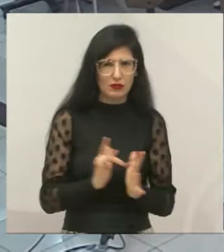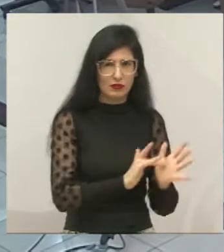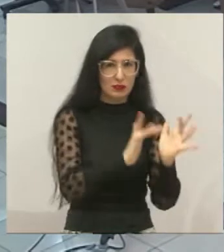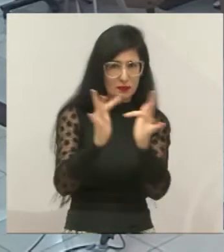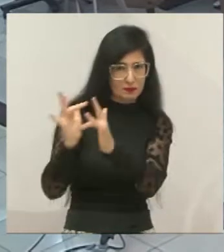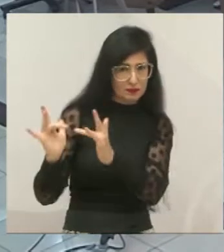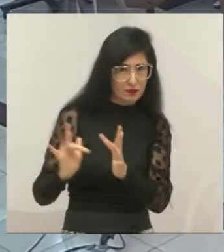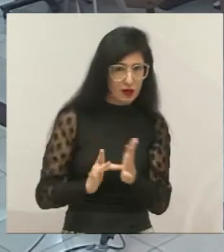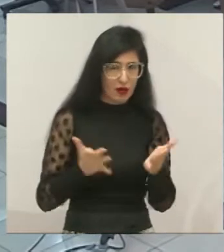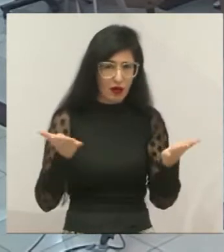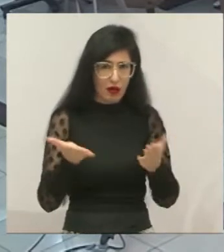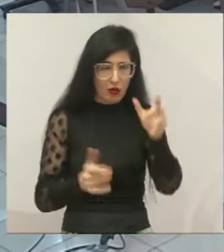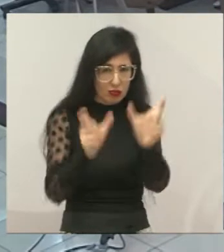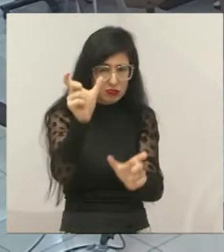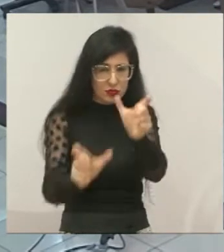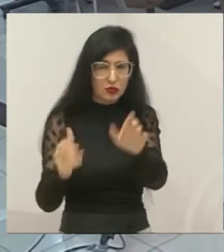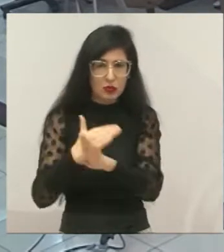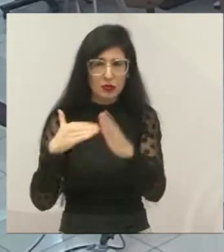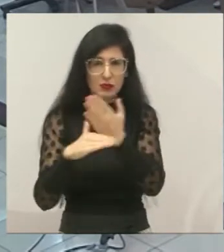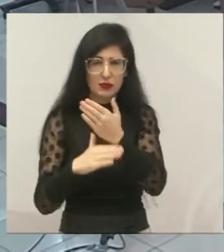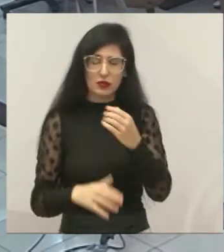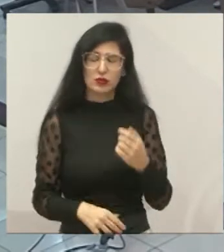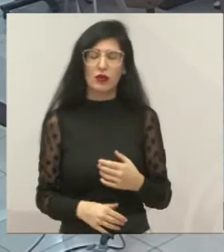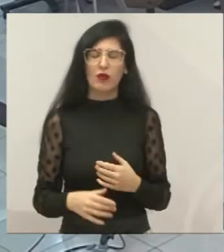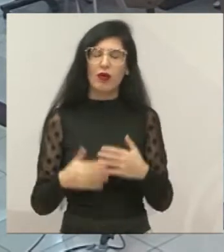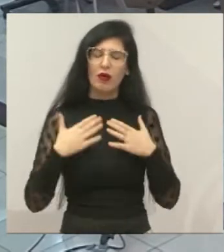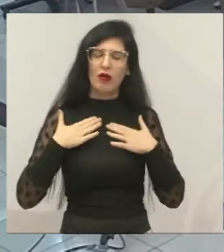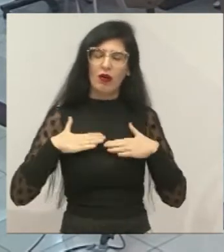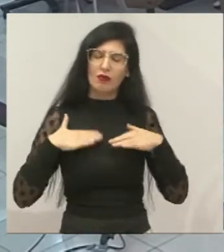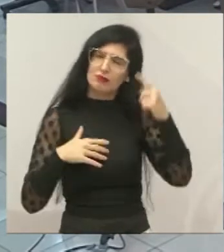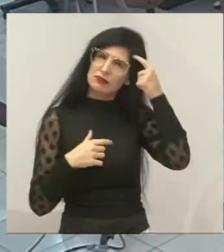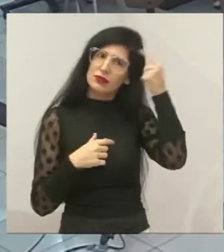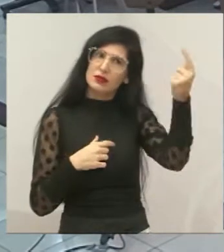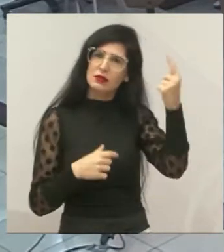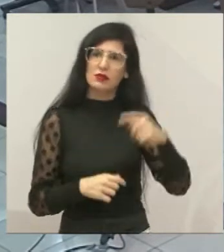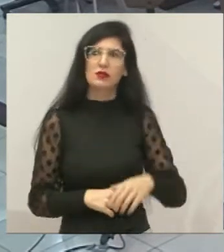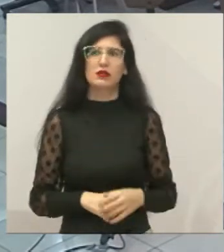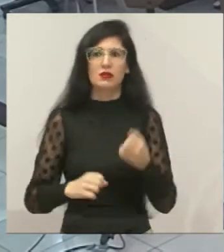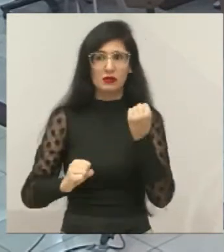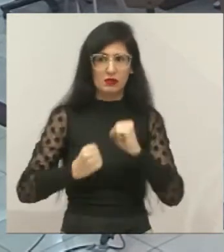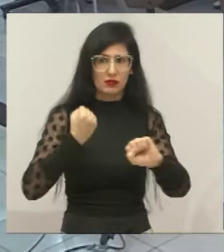para a meditação de todos o primeiro salmo.